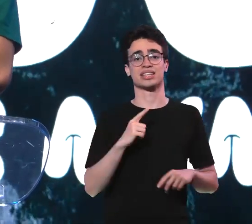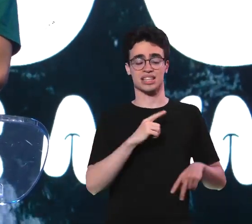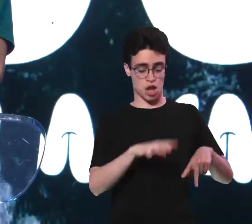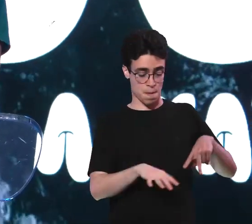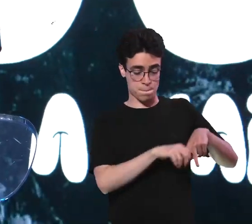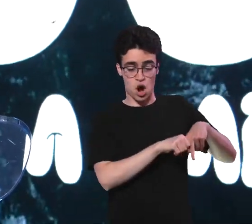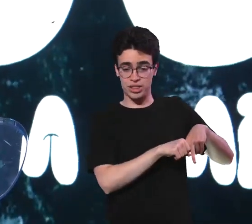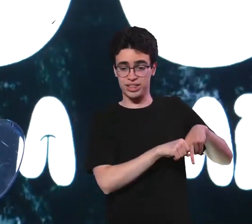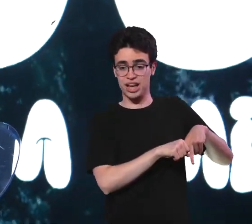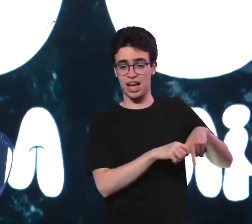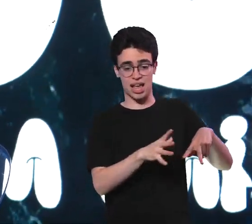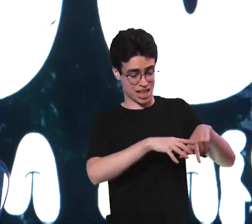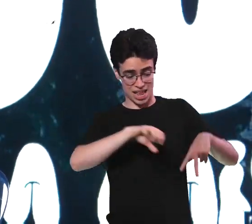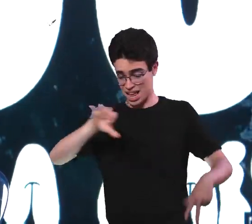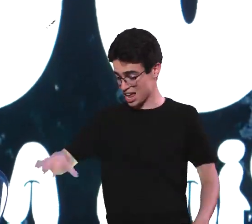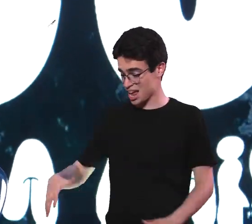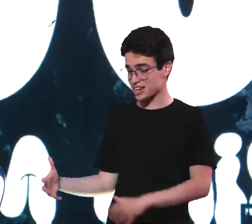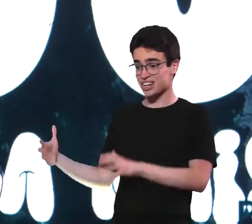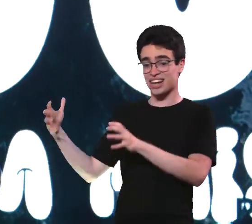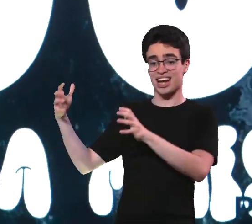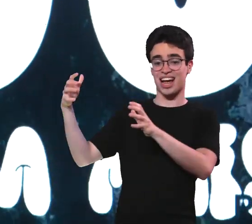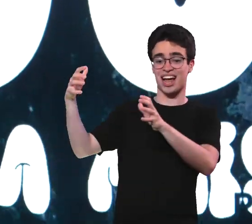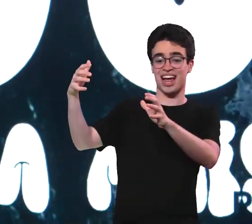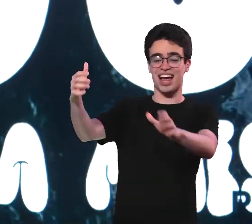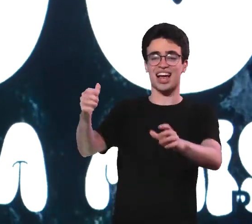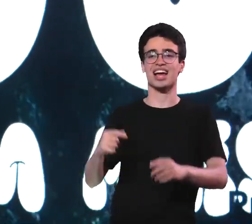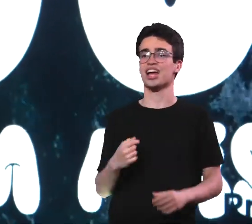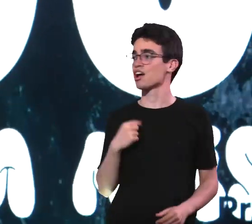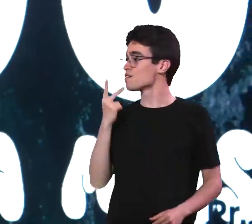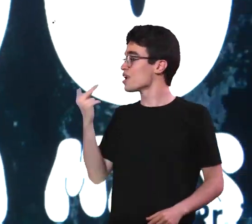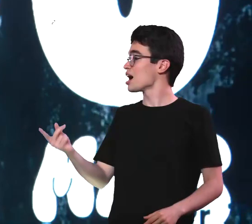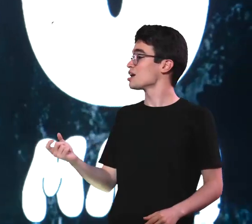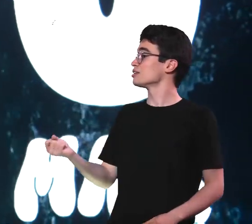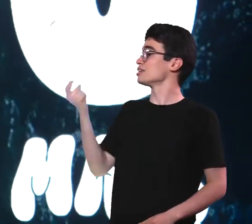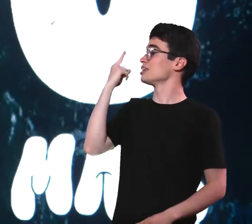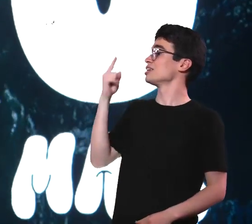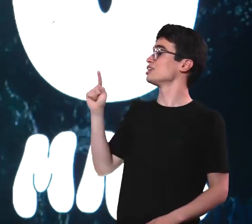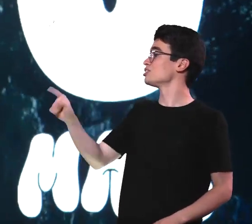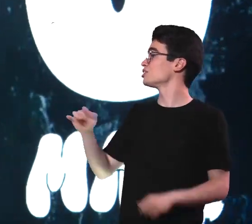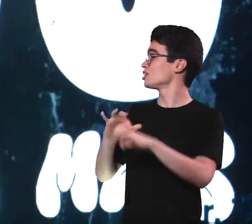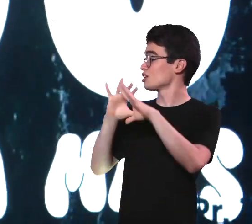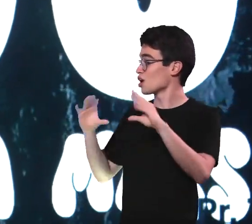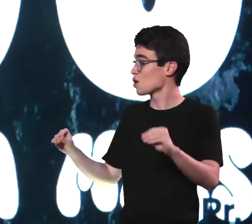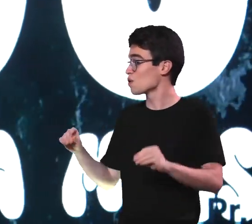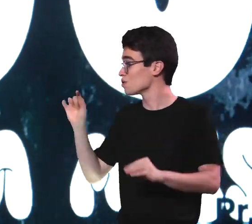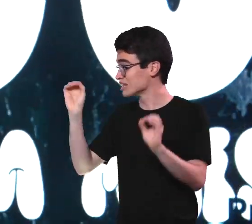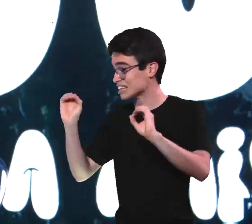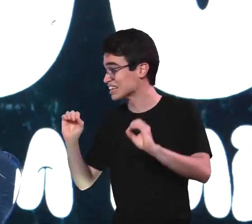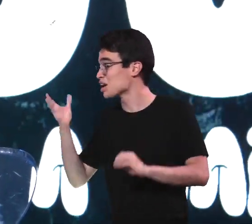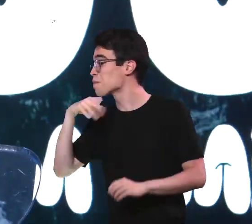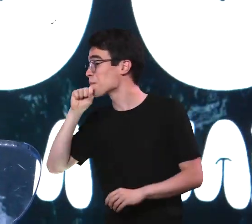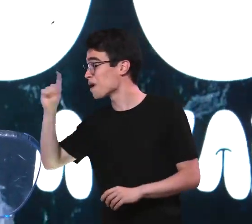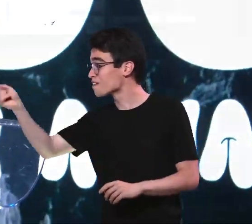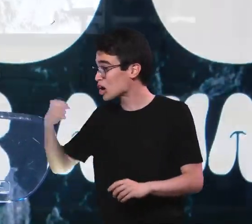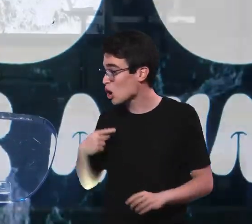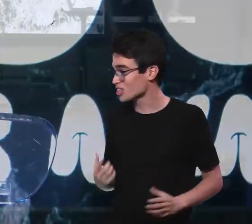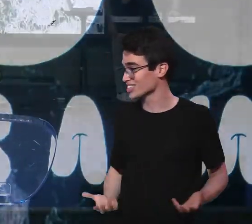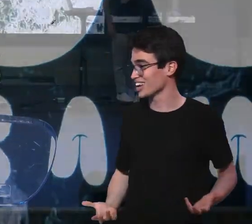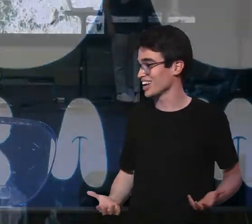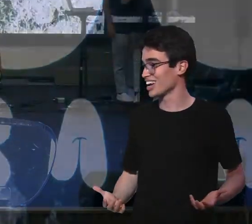ortopédica e saindo com a bota na mão. E eu falando, menino do céu, você não foi curado, seu pai vai me matar.